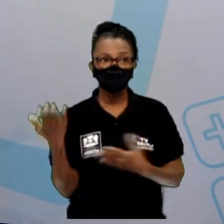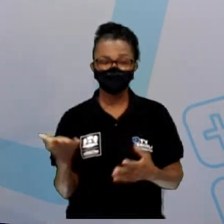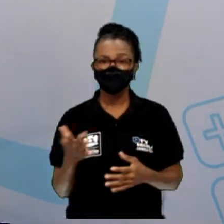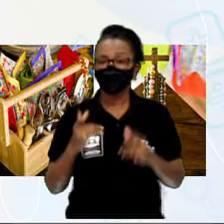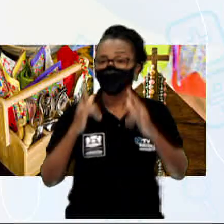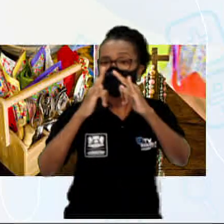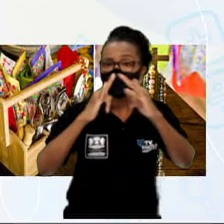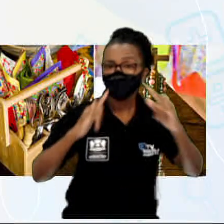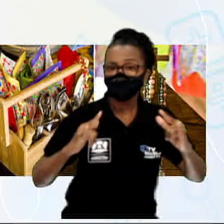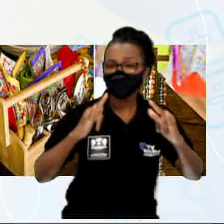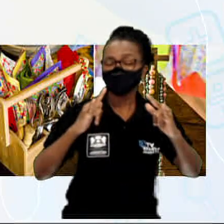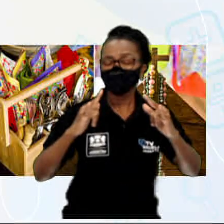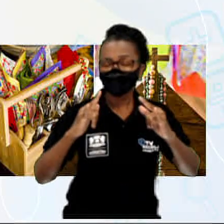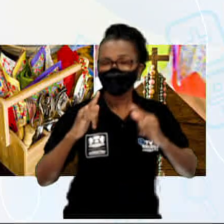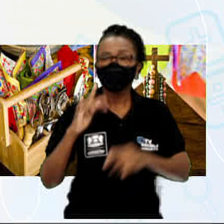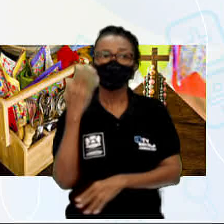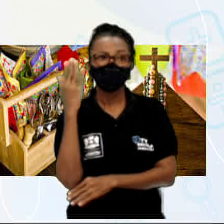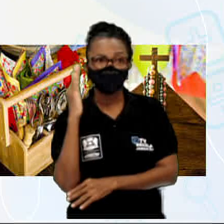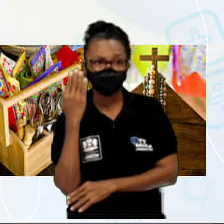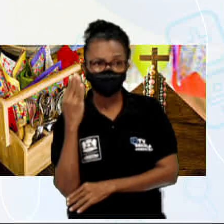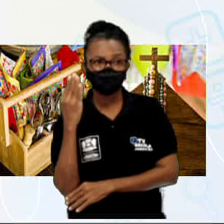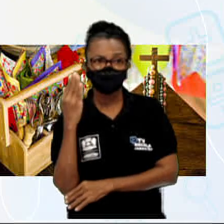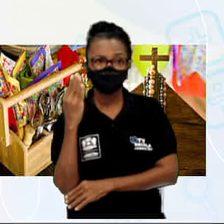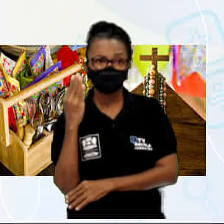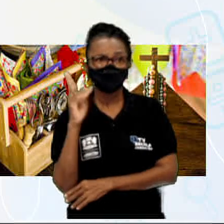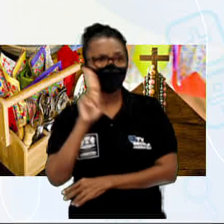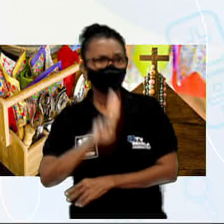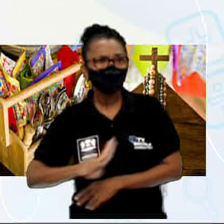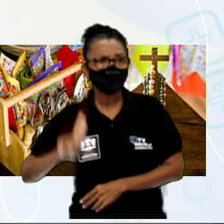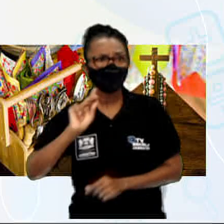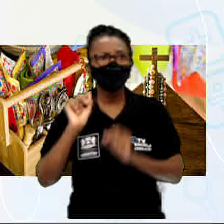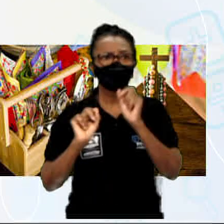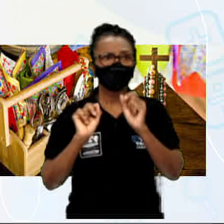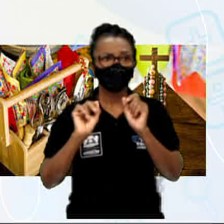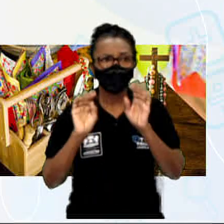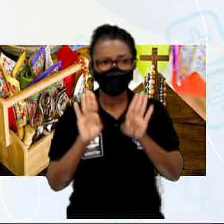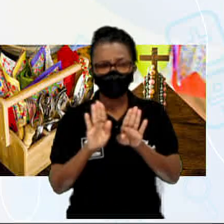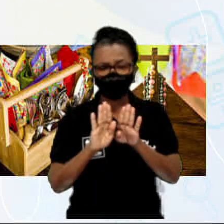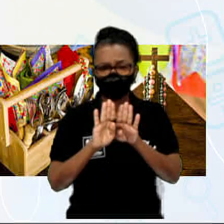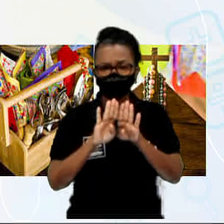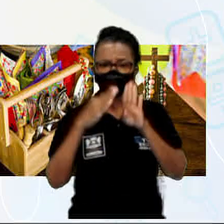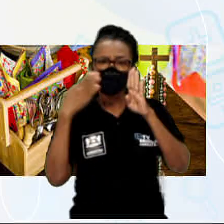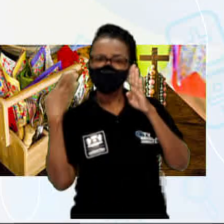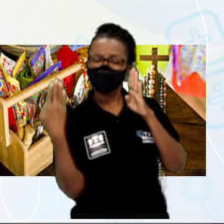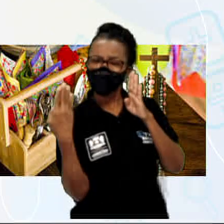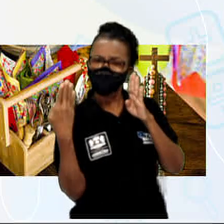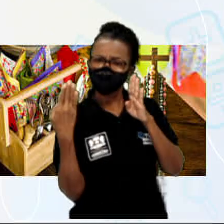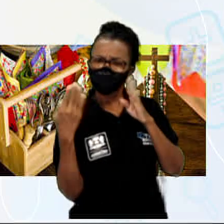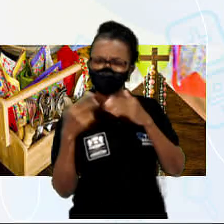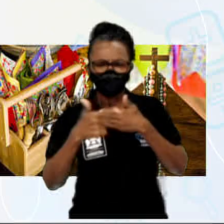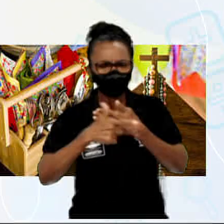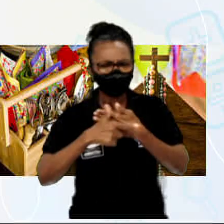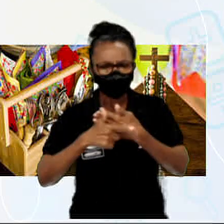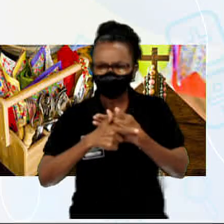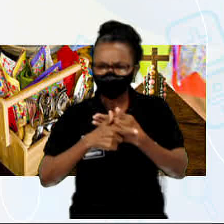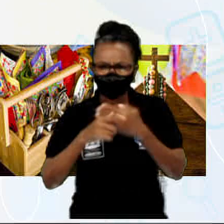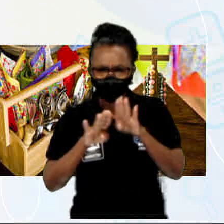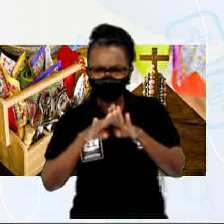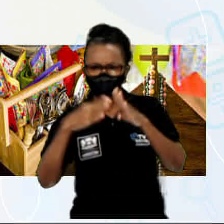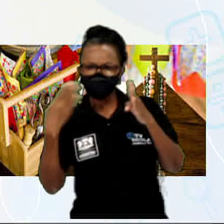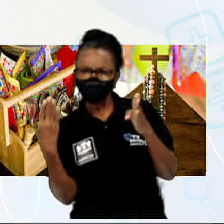de madeira. Aqui foram utilizadas algumas portas, mas a função dessa porta aqui não é abrir e